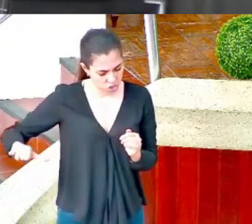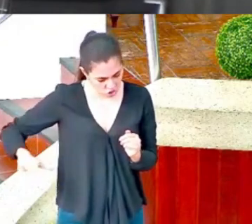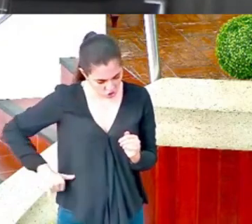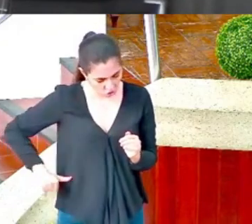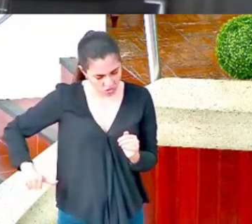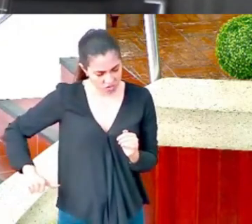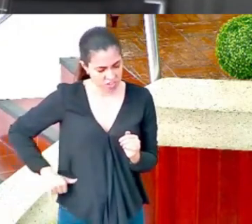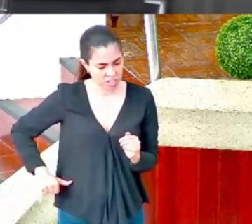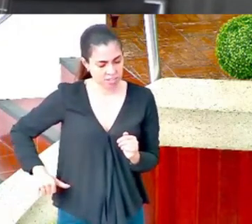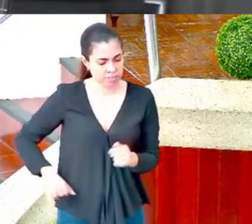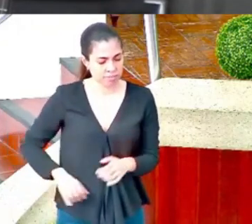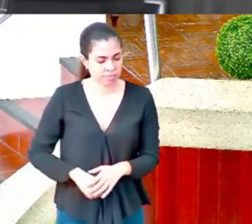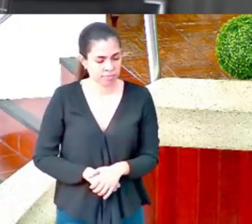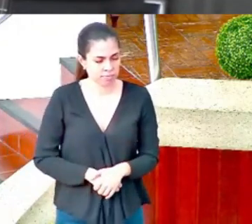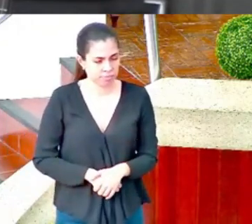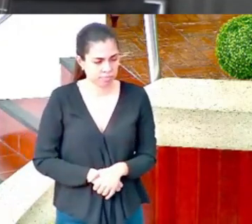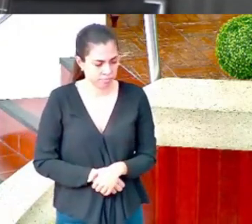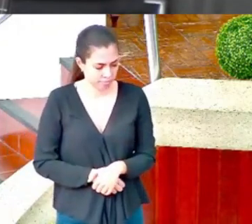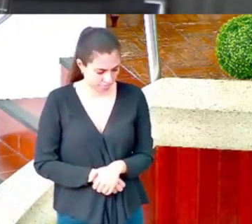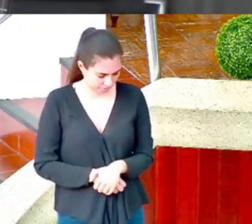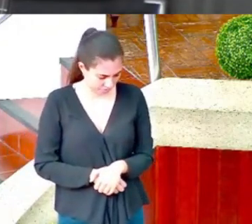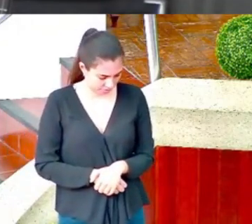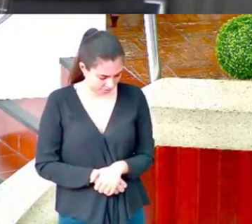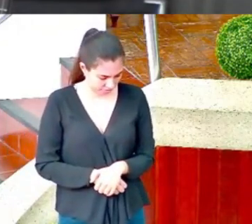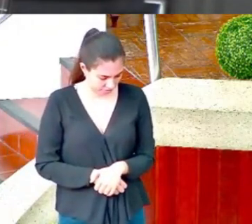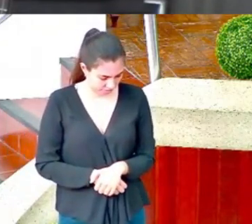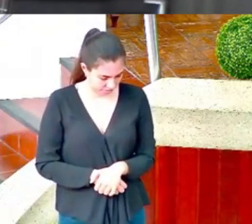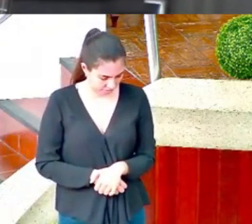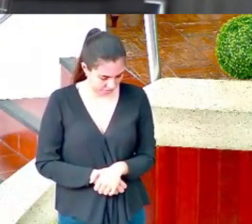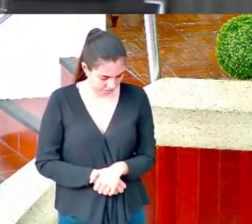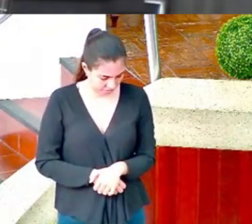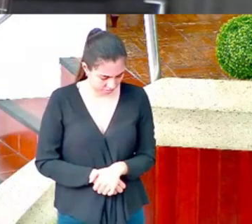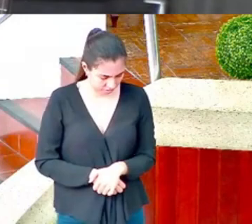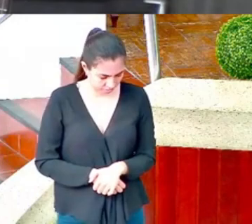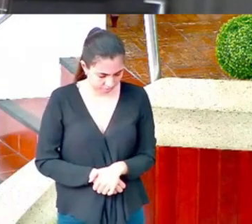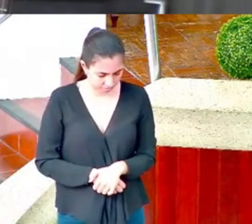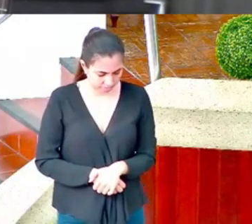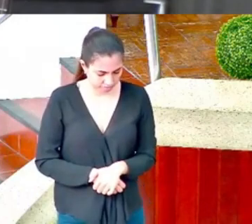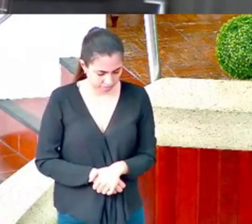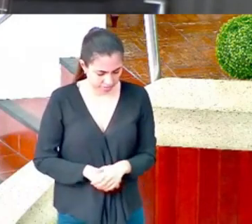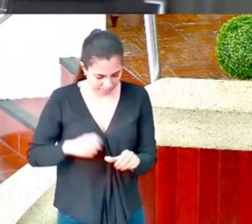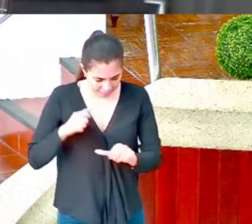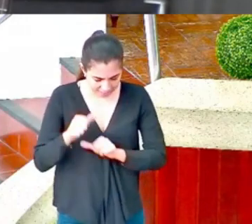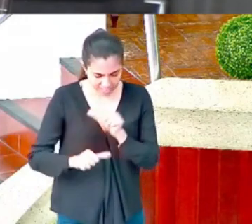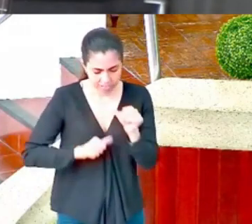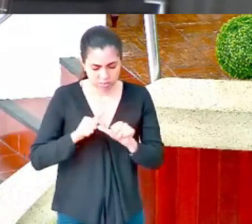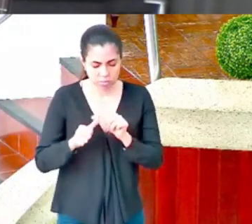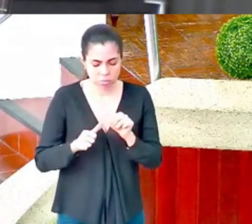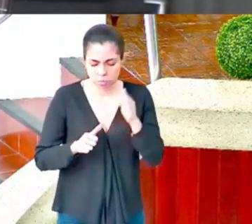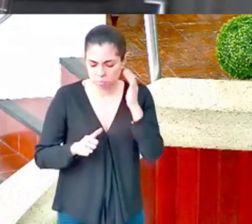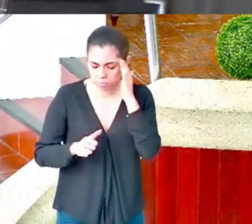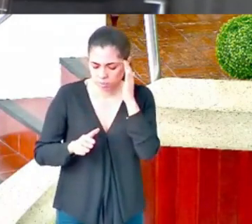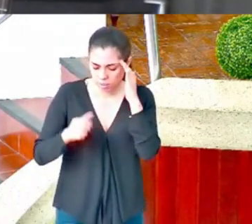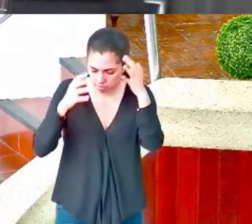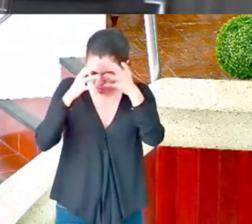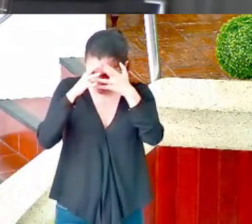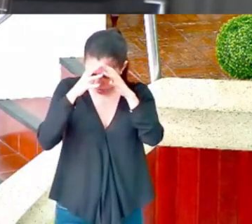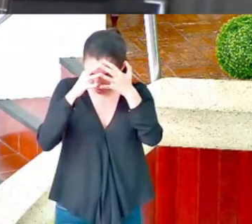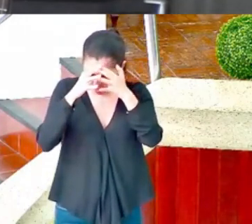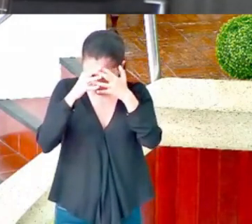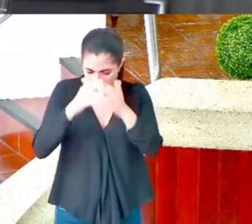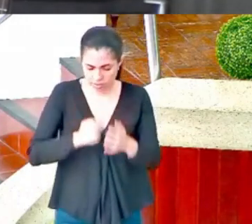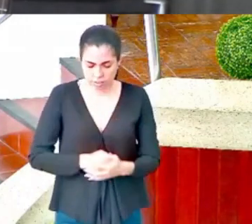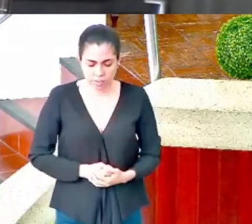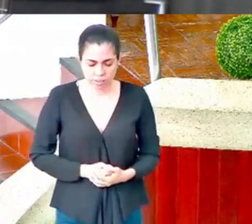o estagnou num canto. O sofrimento de Josias o levou a pensar: vou fazer diferente.